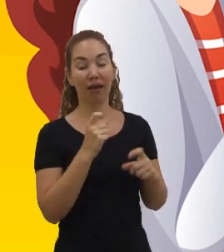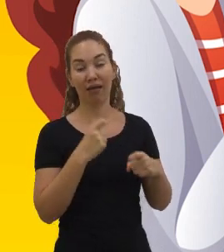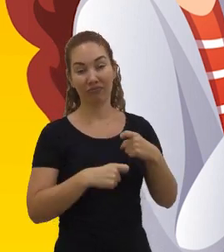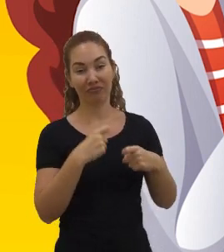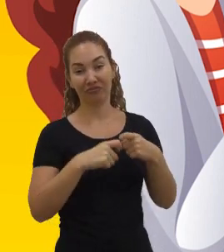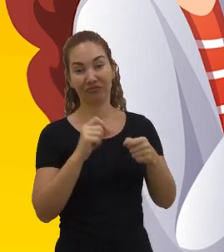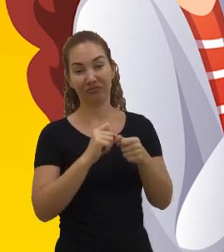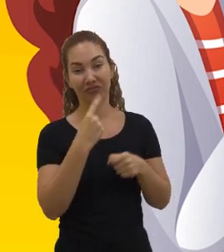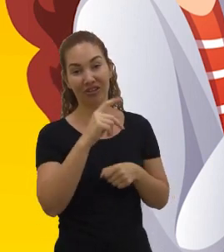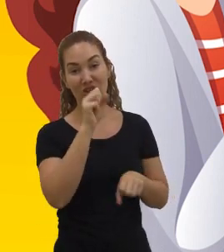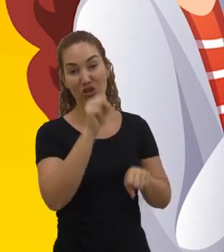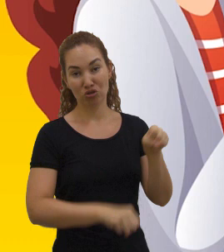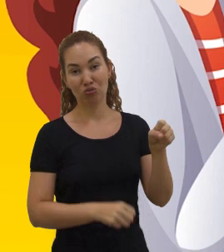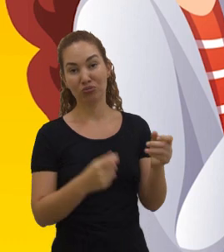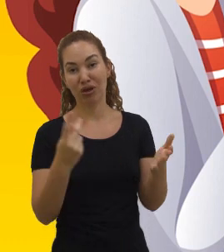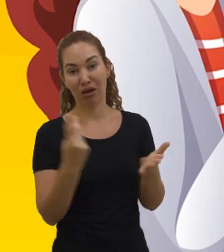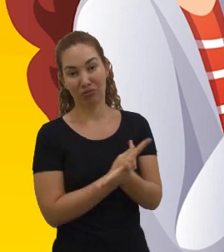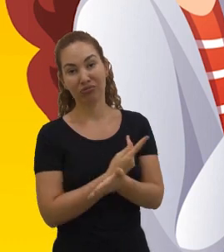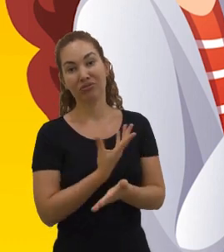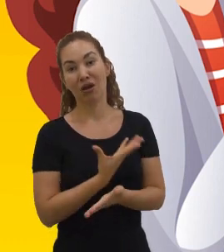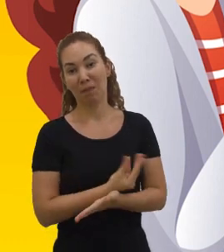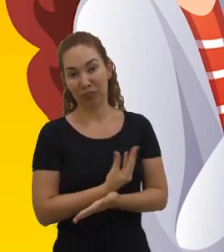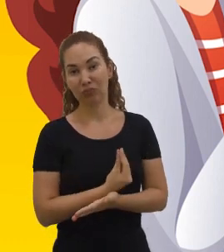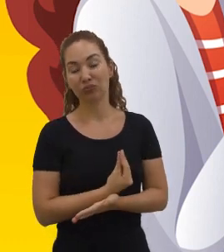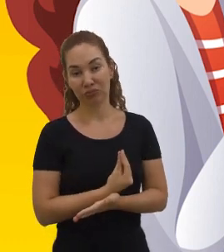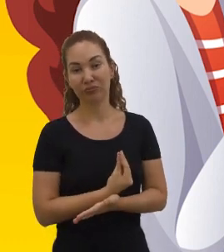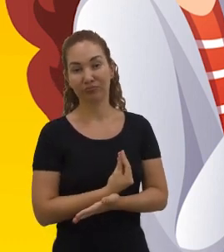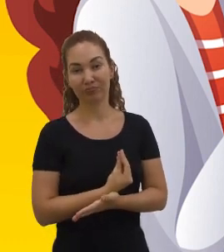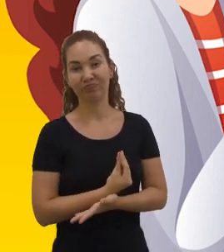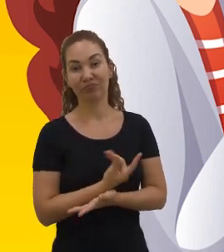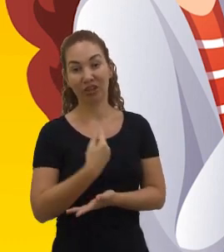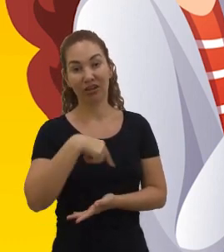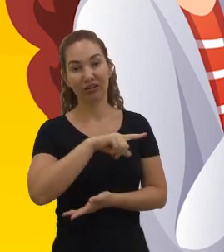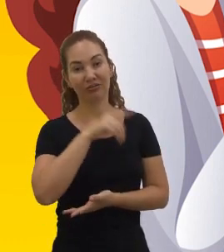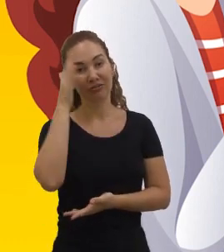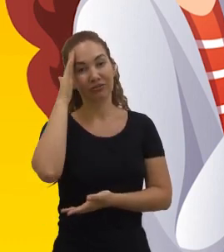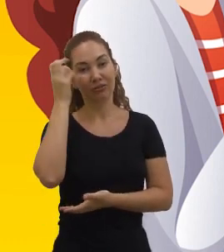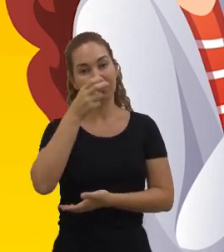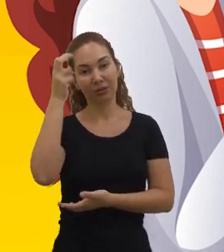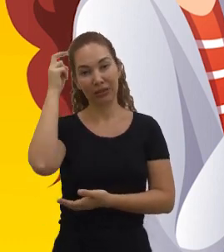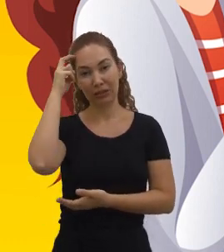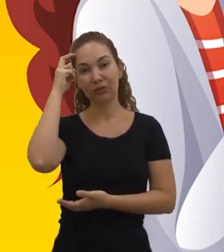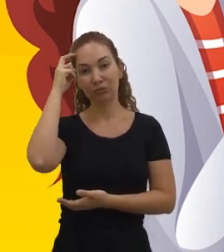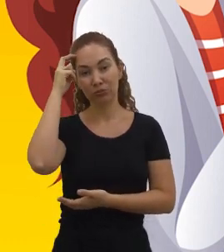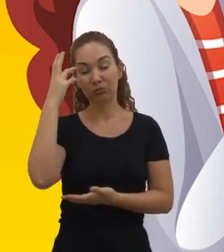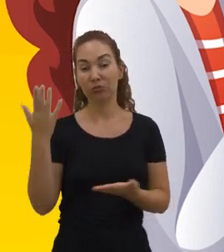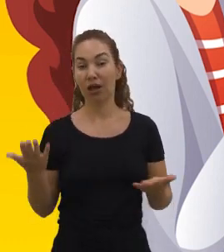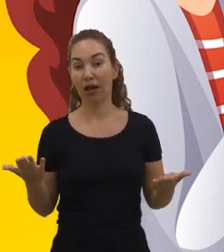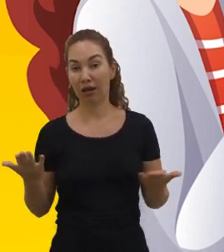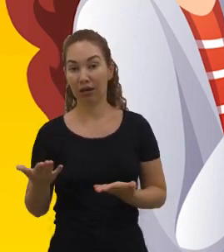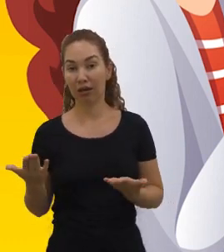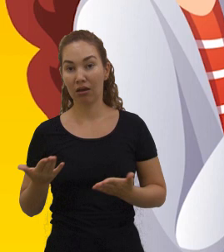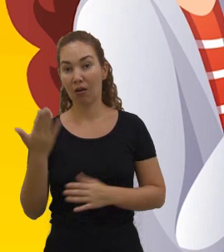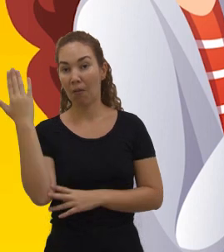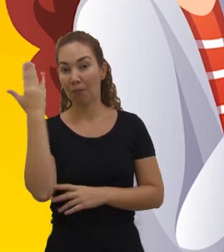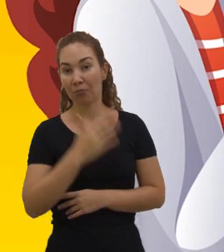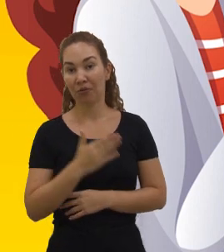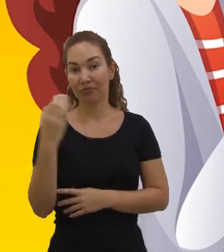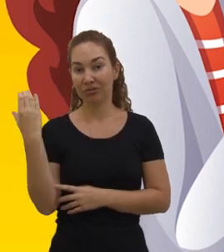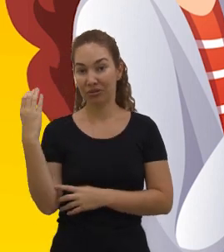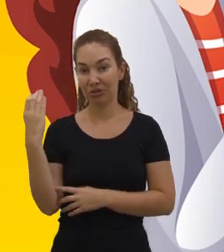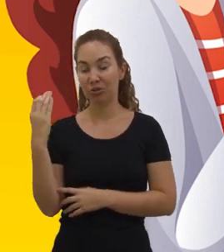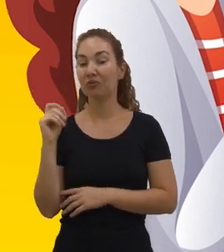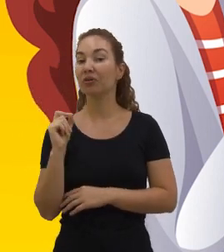seja, esses estupros que aconteciam muito e que a gente sabe culturalmente, e agora a gente tem a comprovação